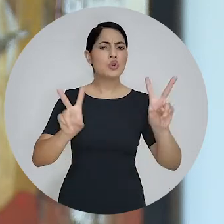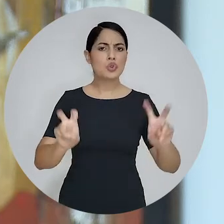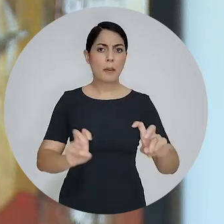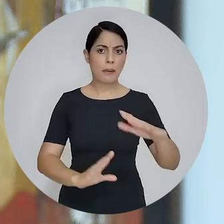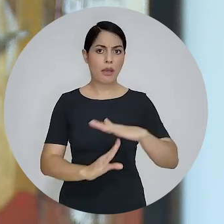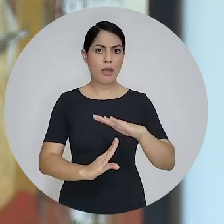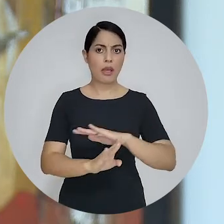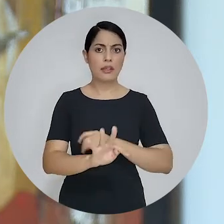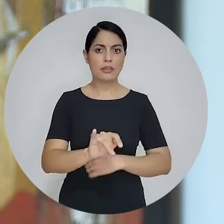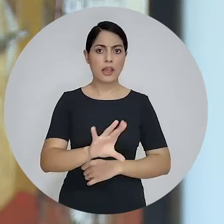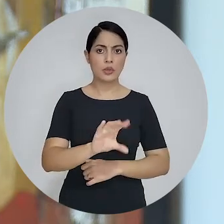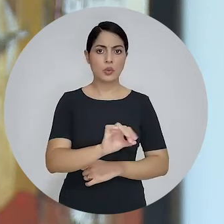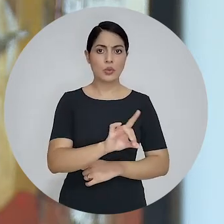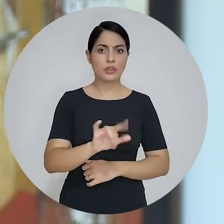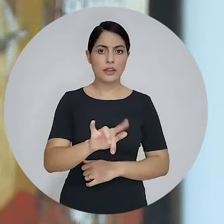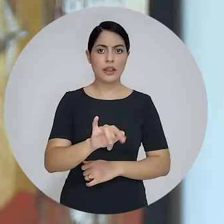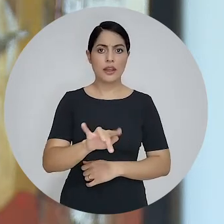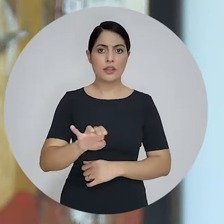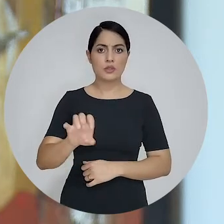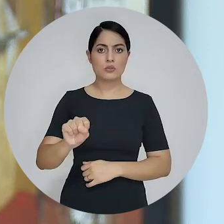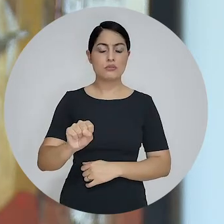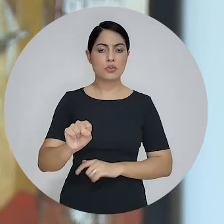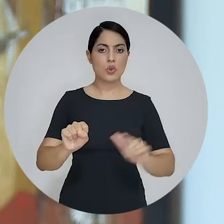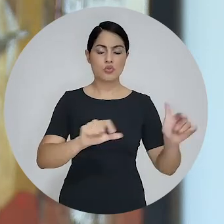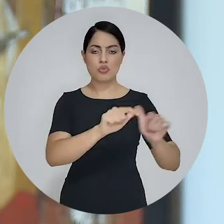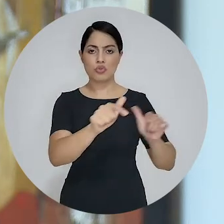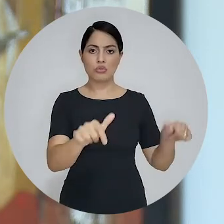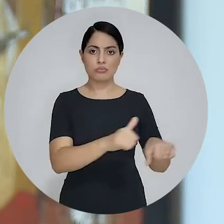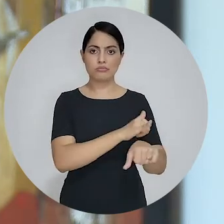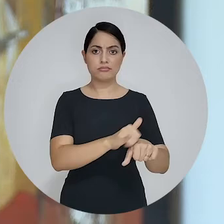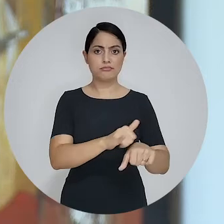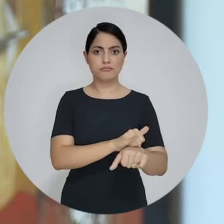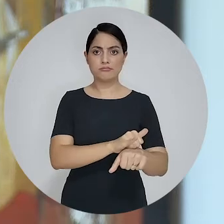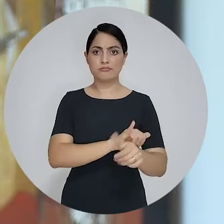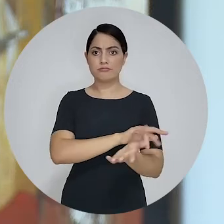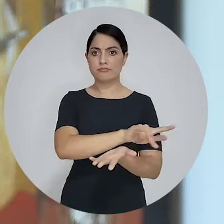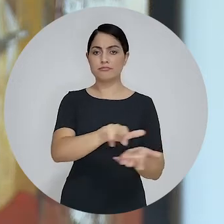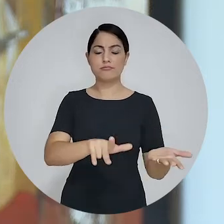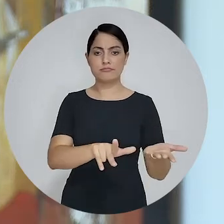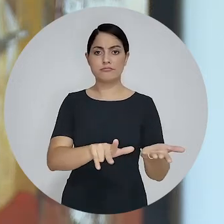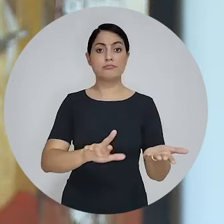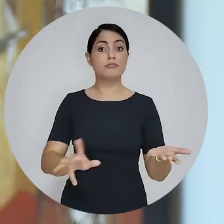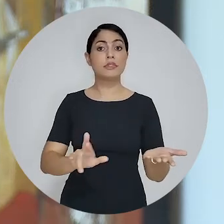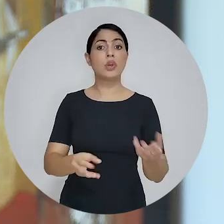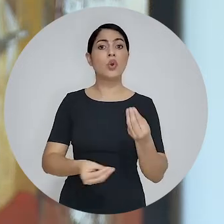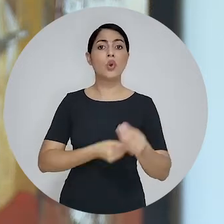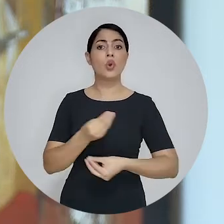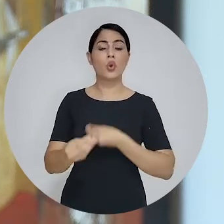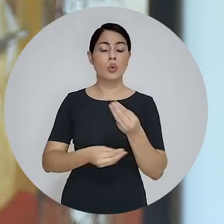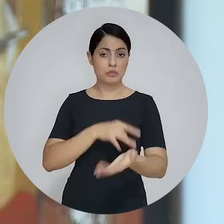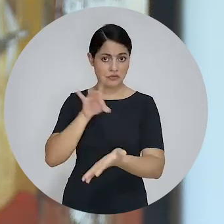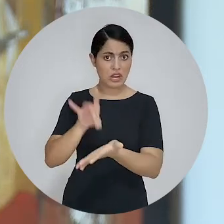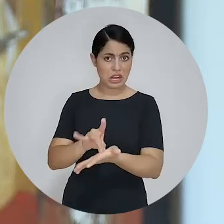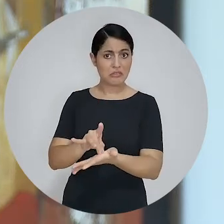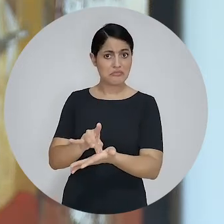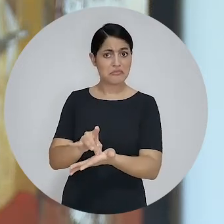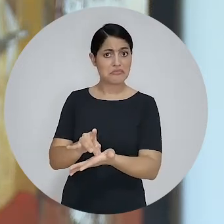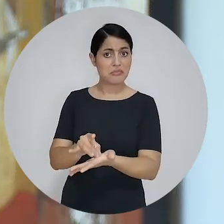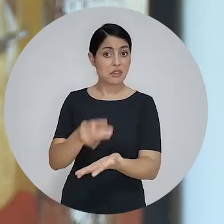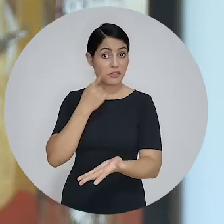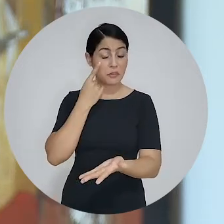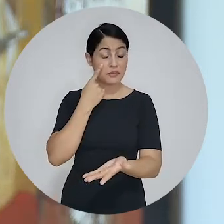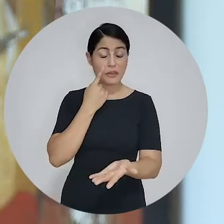teto de gastos e, ao contrário de outros caminhos aventados, não culminará com o ajuizamento de ações questionando a